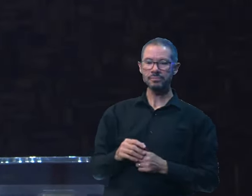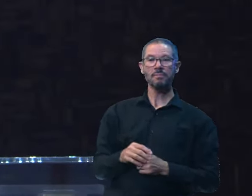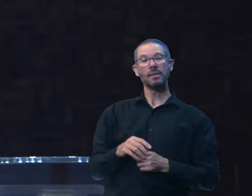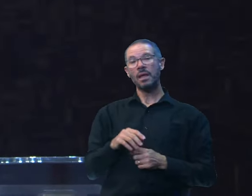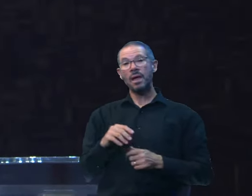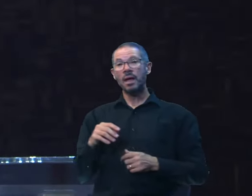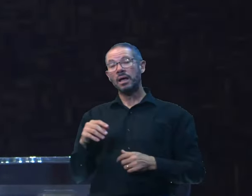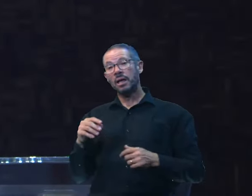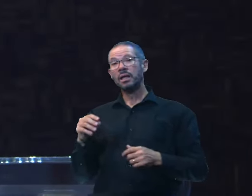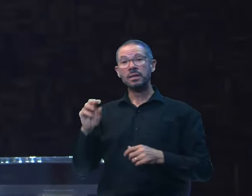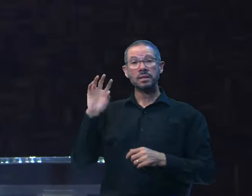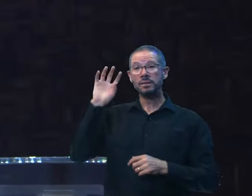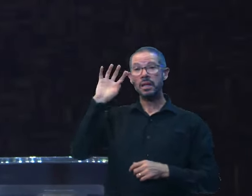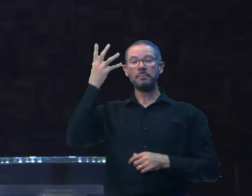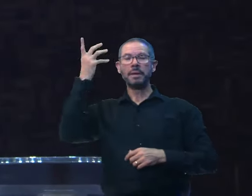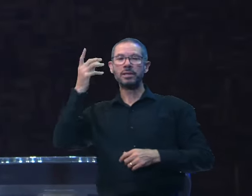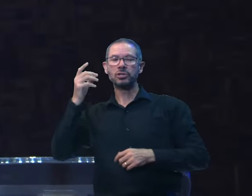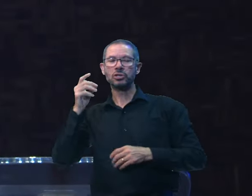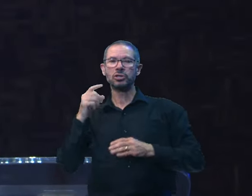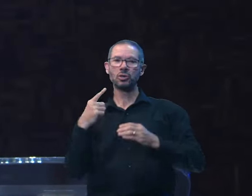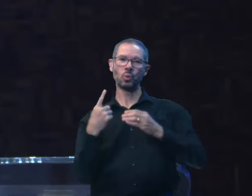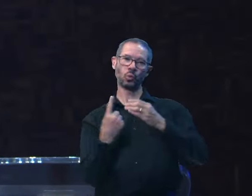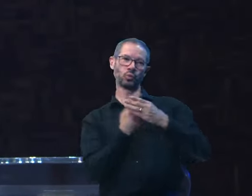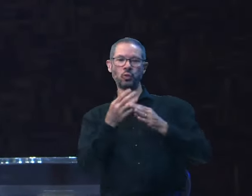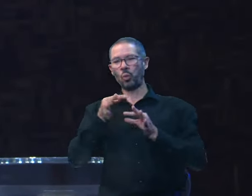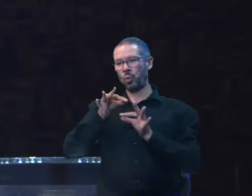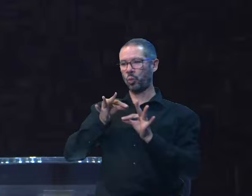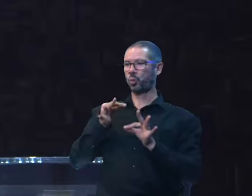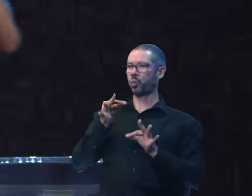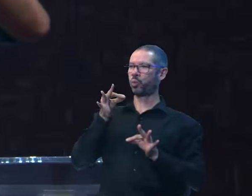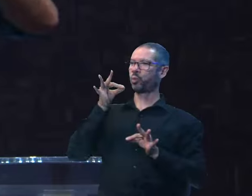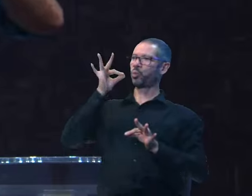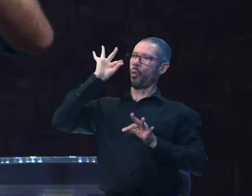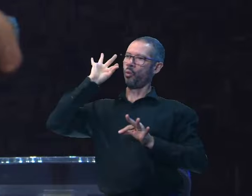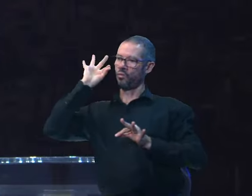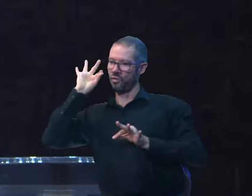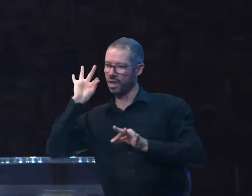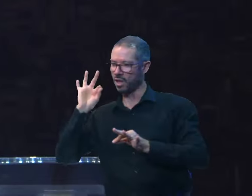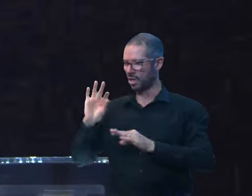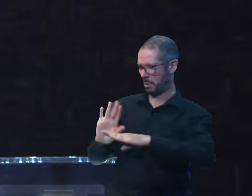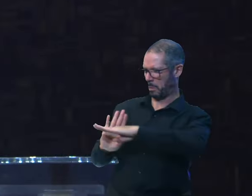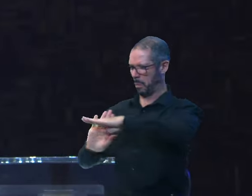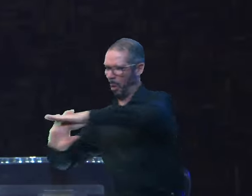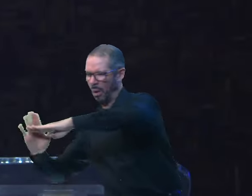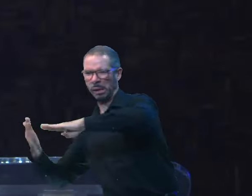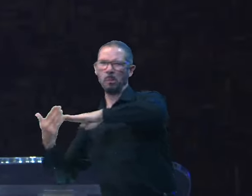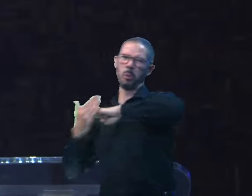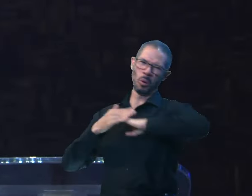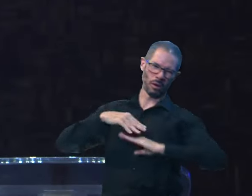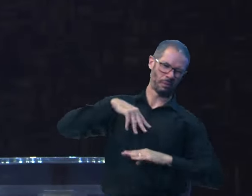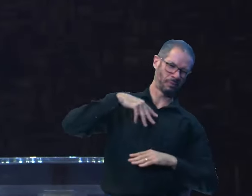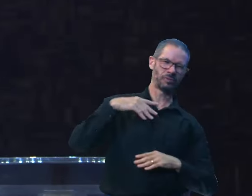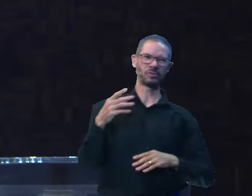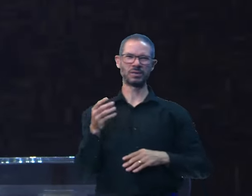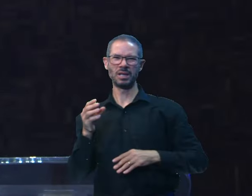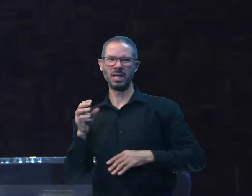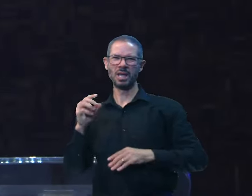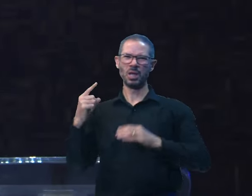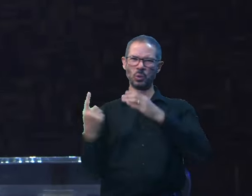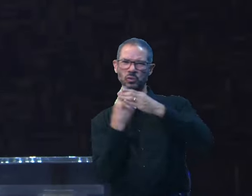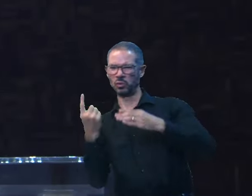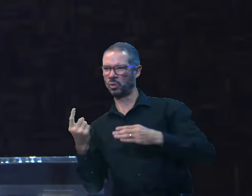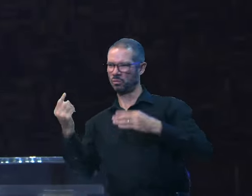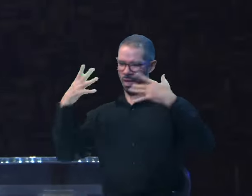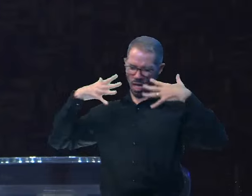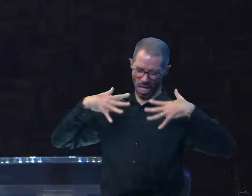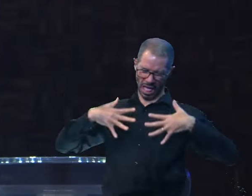lá, e não sei o que, de repente veio o suco de uva e coloca na mesa. Um vai empurrar o outro e puxa, não sei o que, o suco de uva cai em quem? No pai.